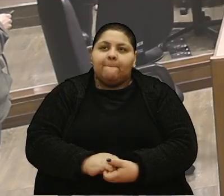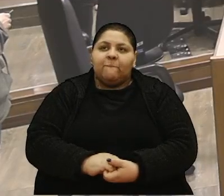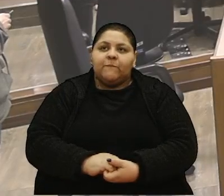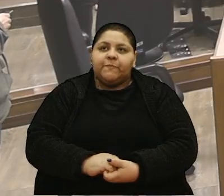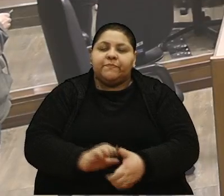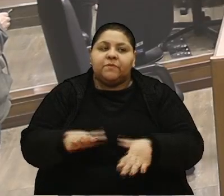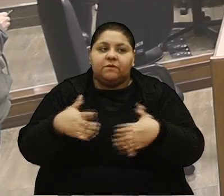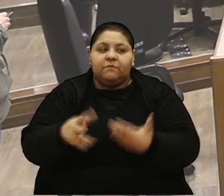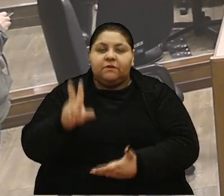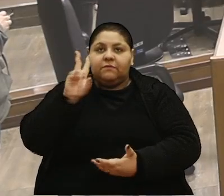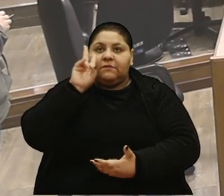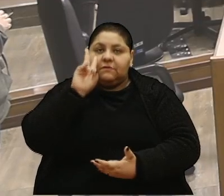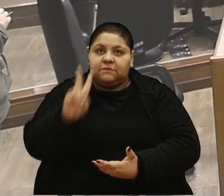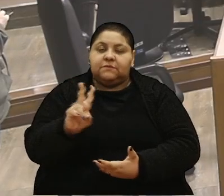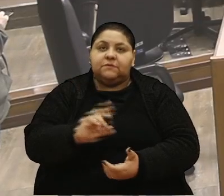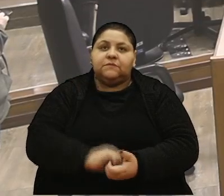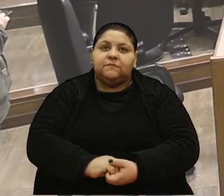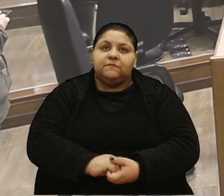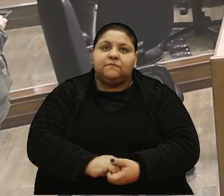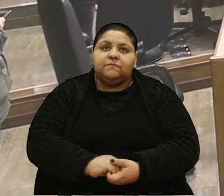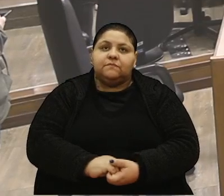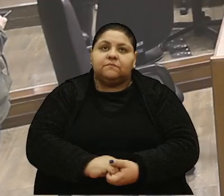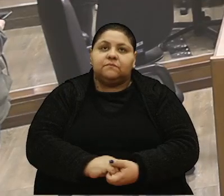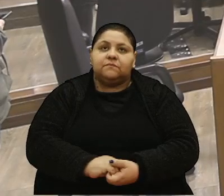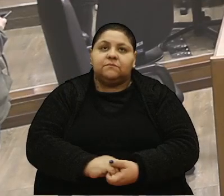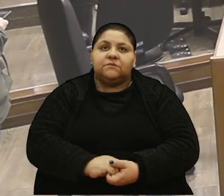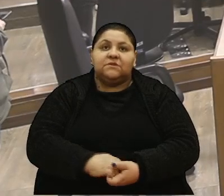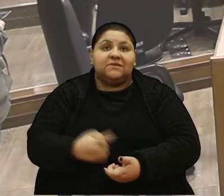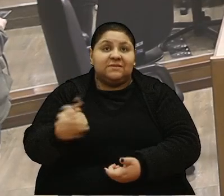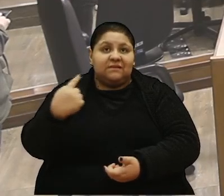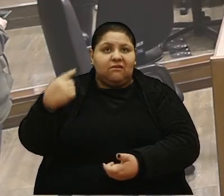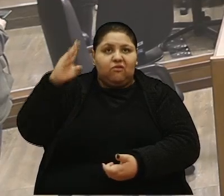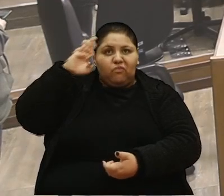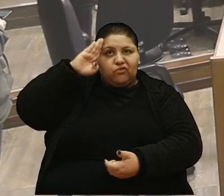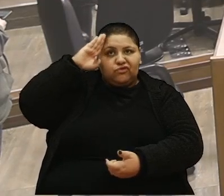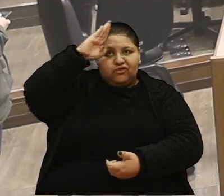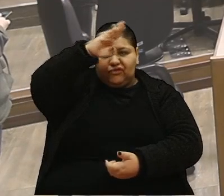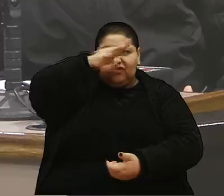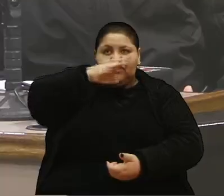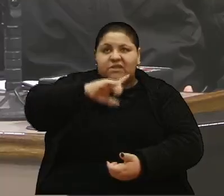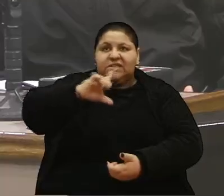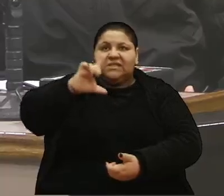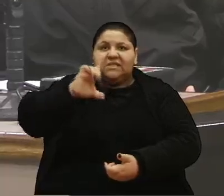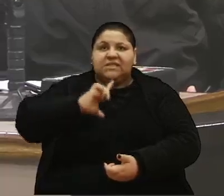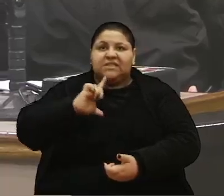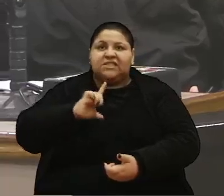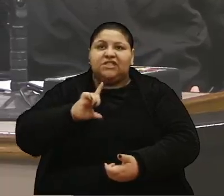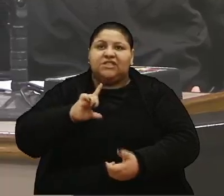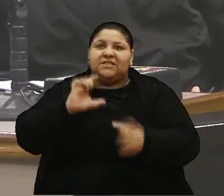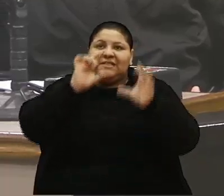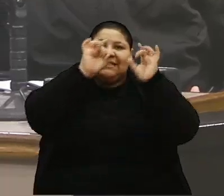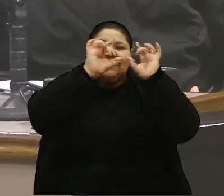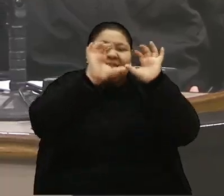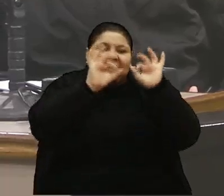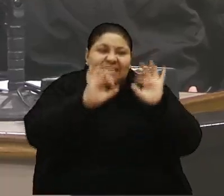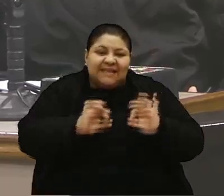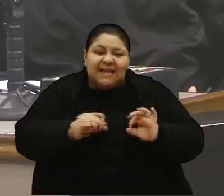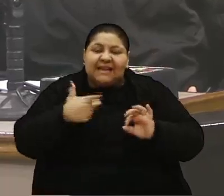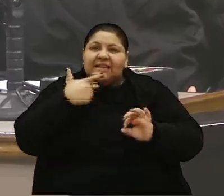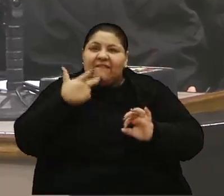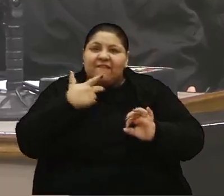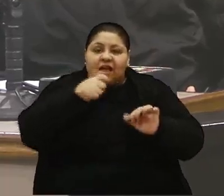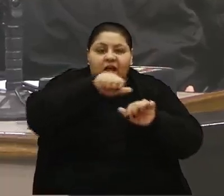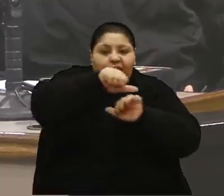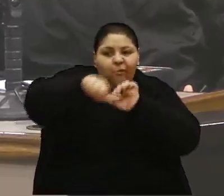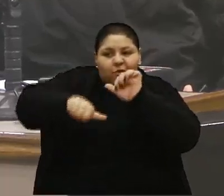Então, veja bem, quando era o Bolsonaro, pegavam partes da fala dele, modificavam